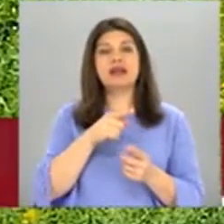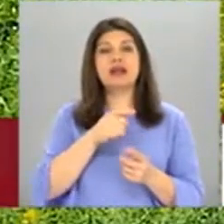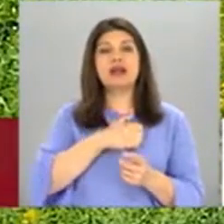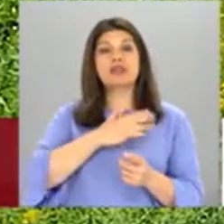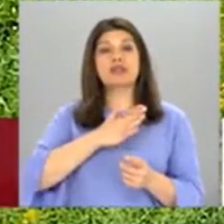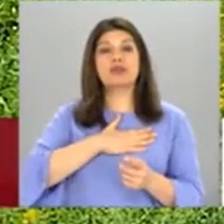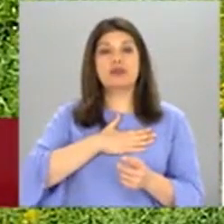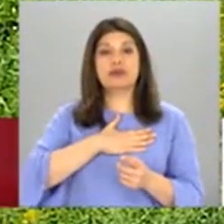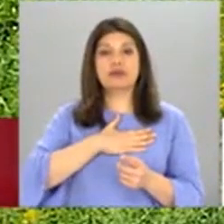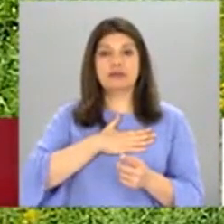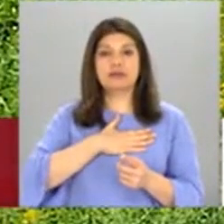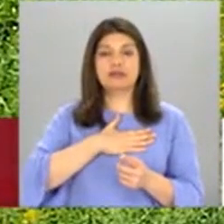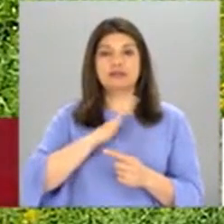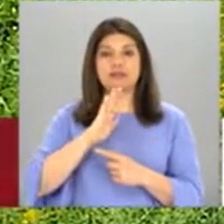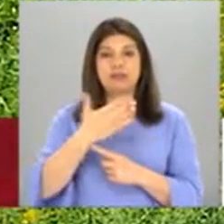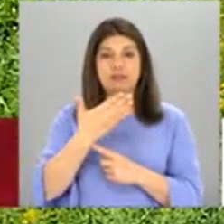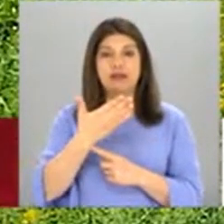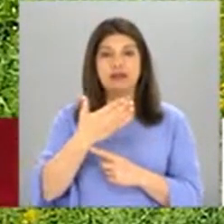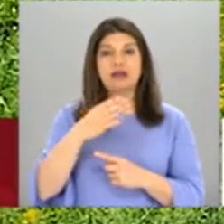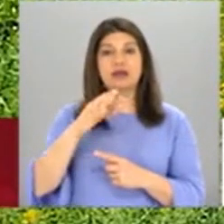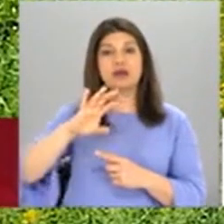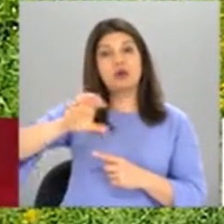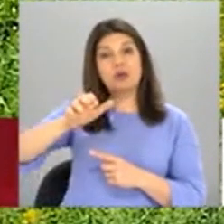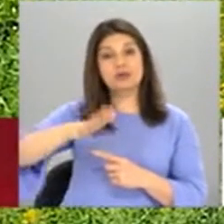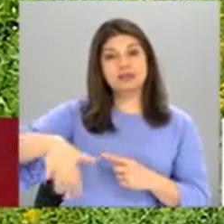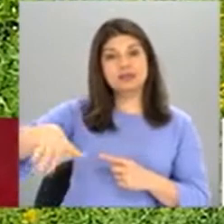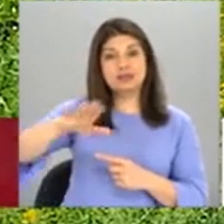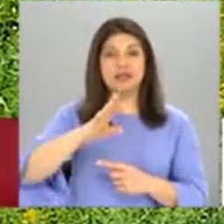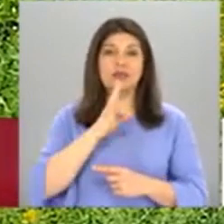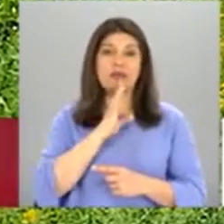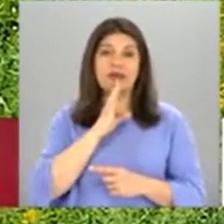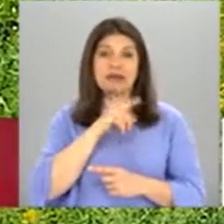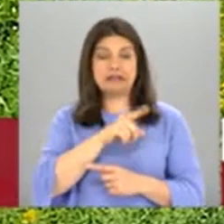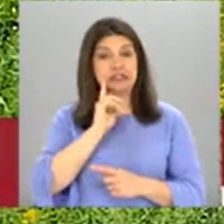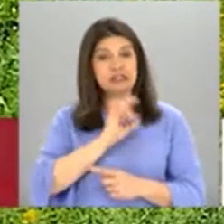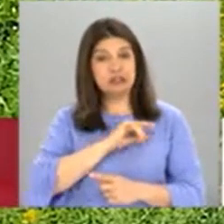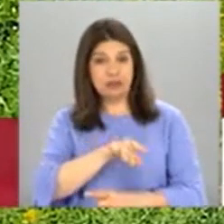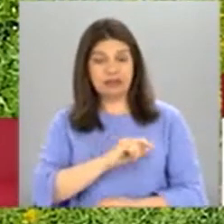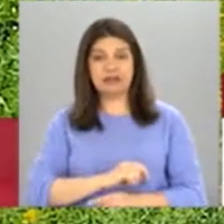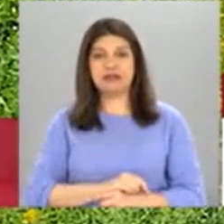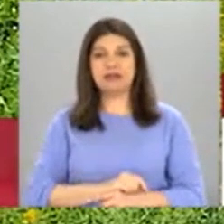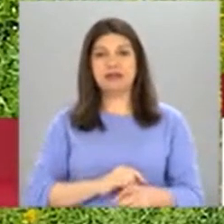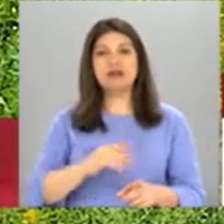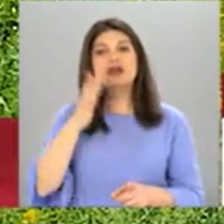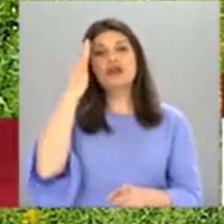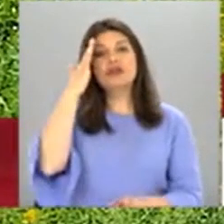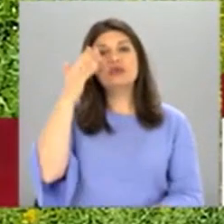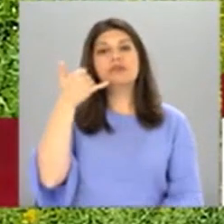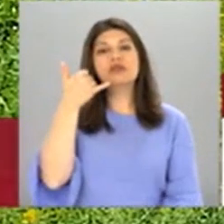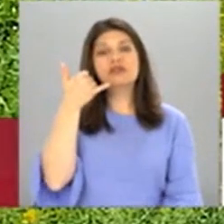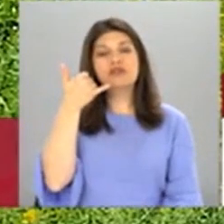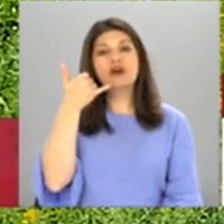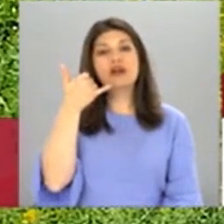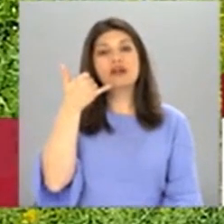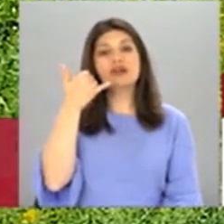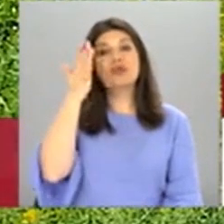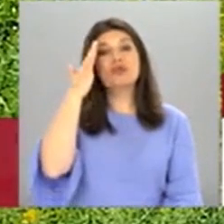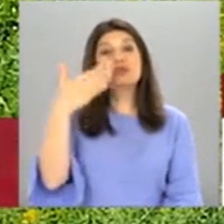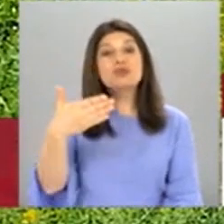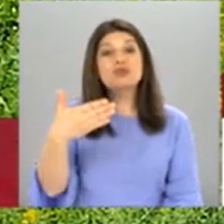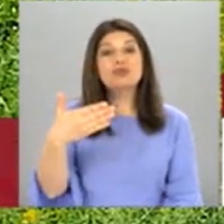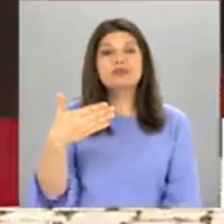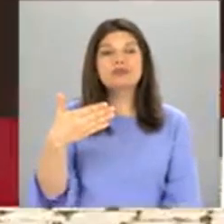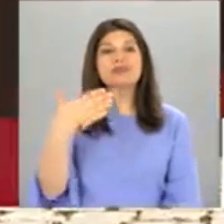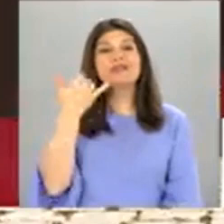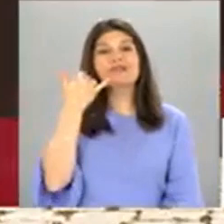empresária do Conselho de Abrantes, foi esta senhora, que teve o telefone número 1 da cidade,